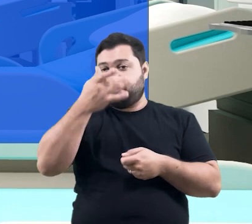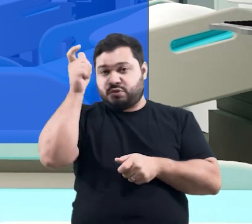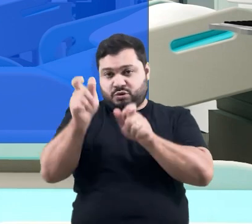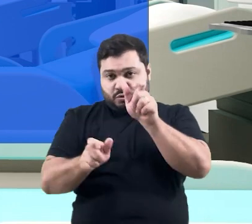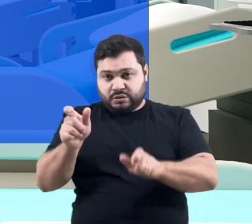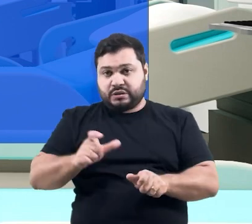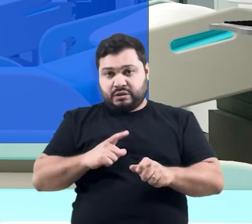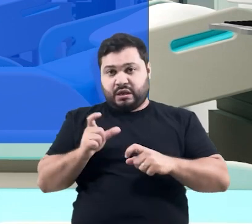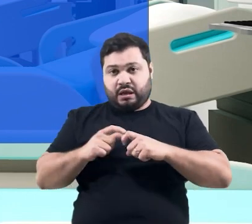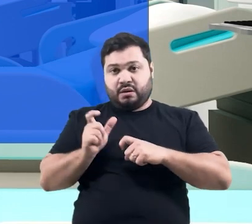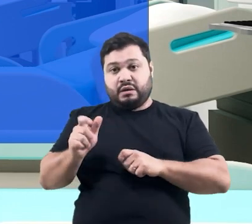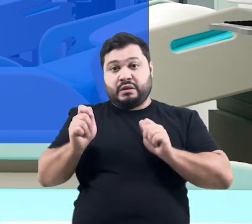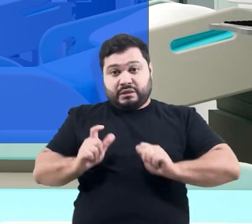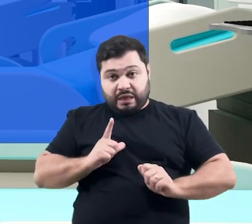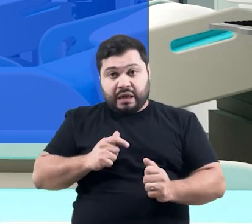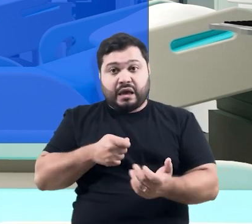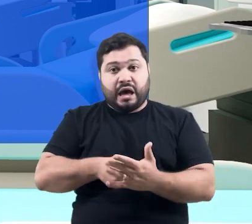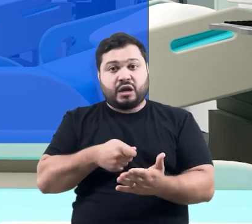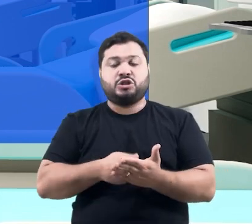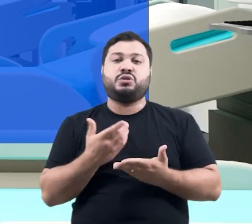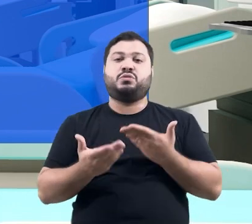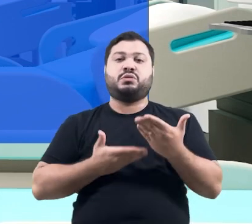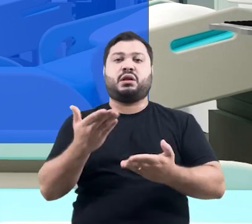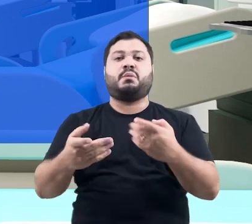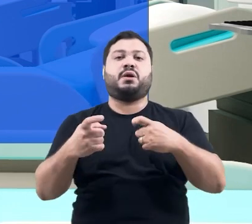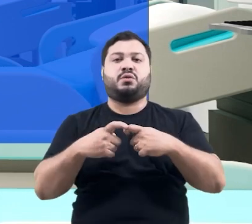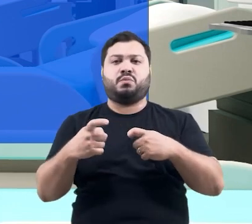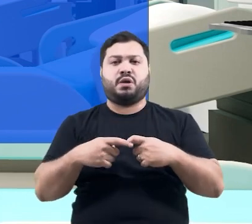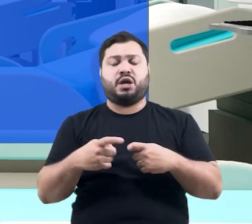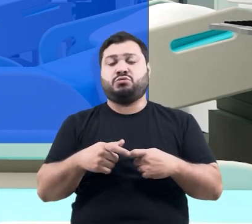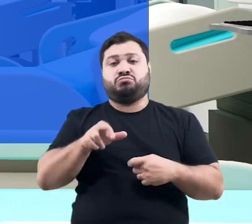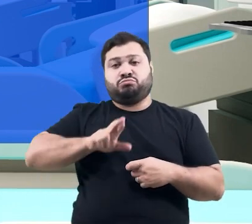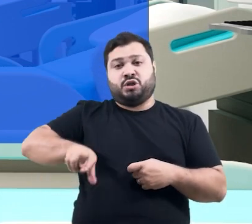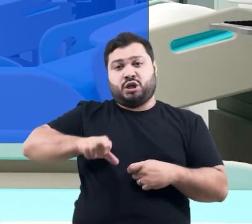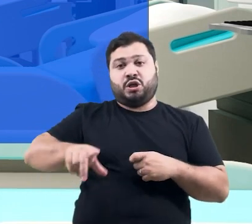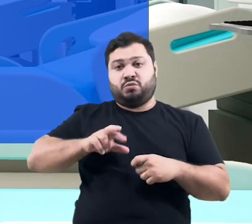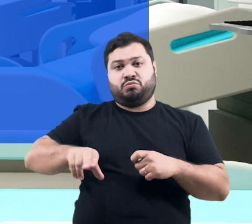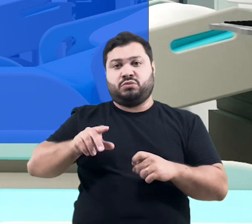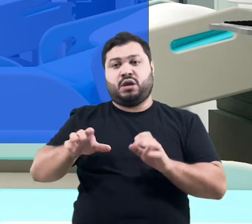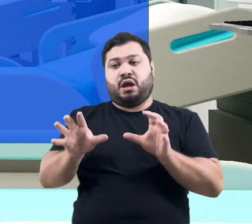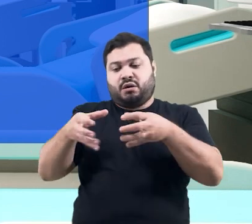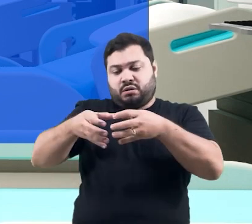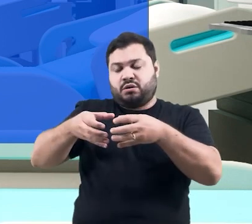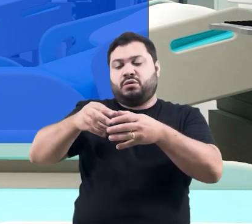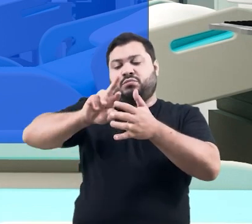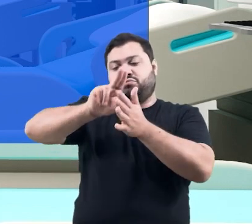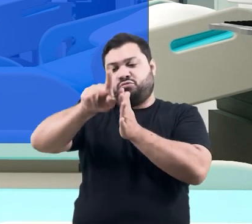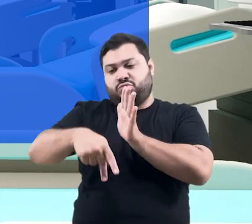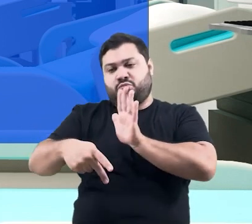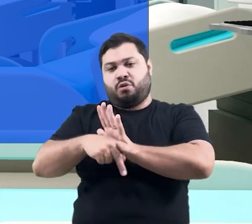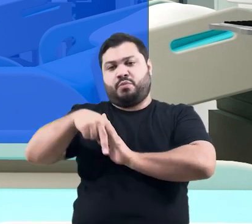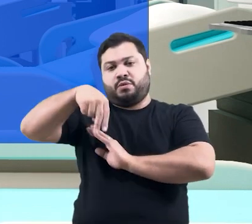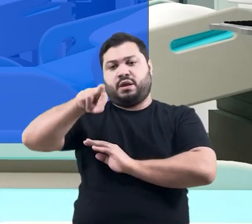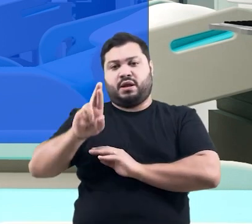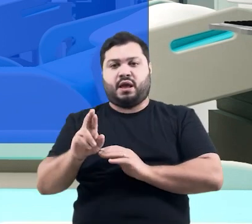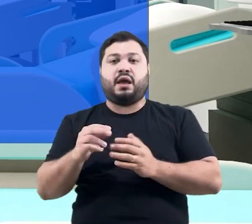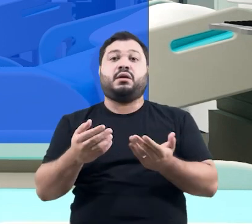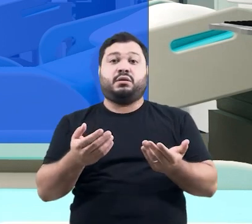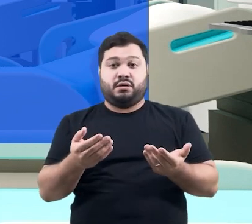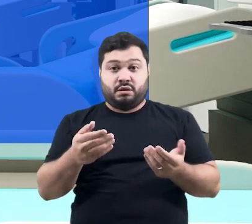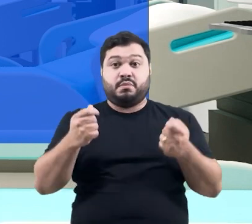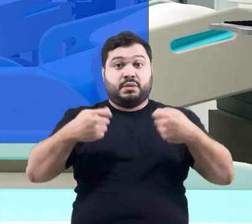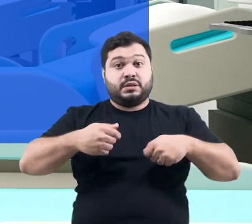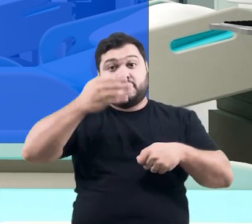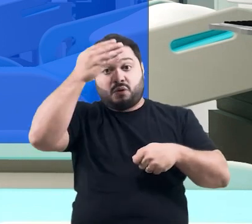que beneficiários de planos de saúde possam ter garantido o tratamento médico que não esteja previsto no rol de procedimentos